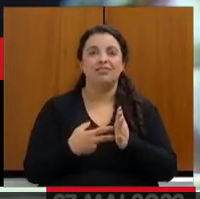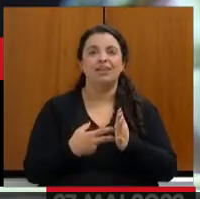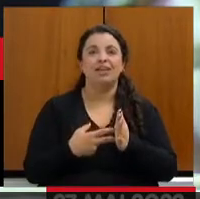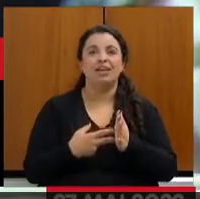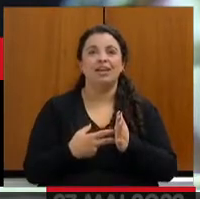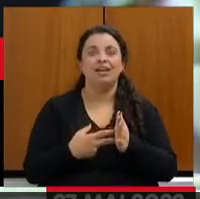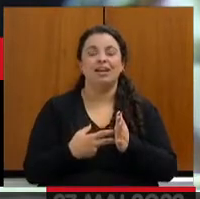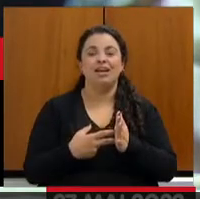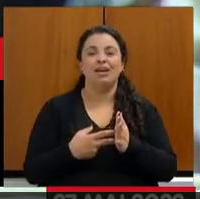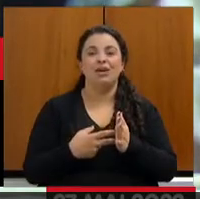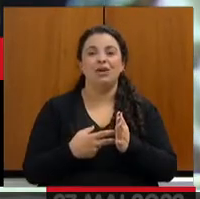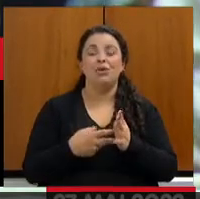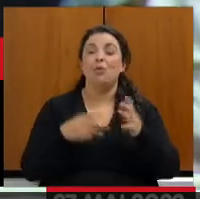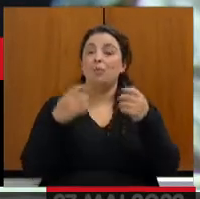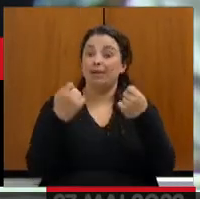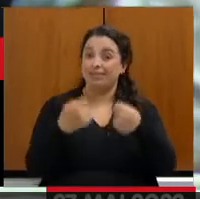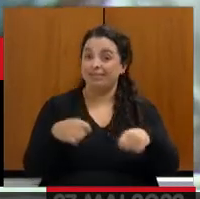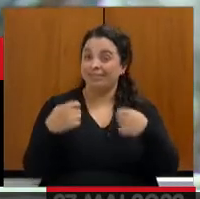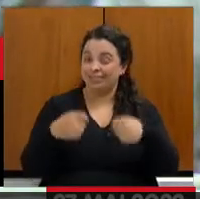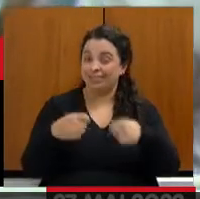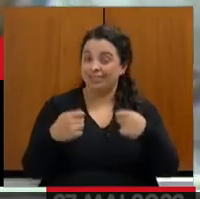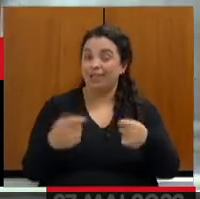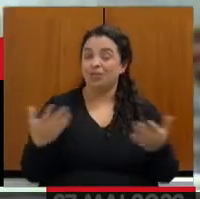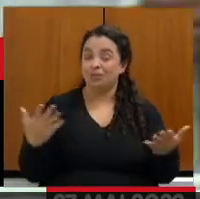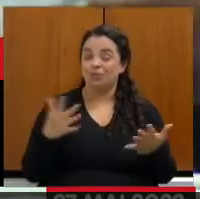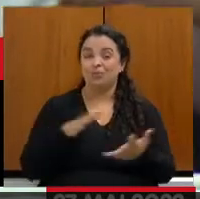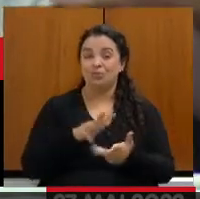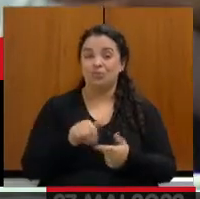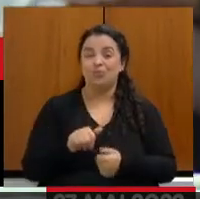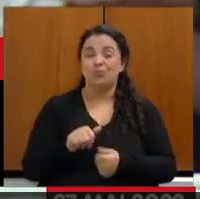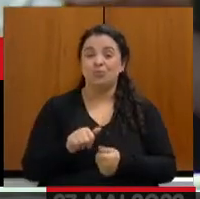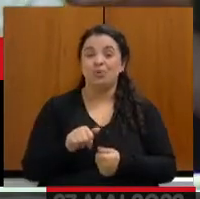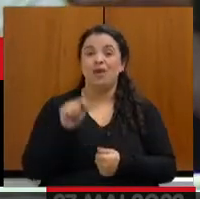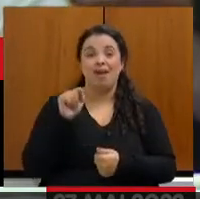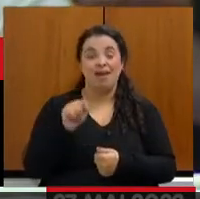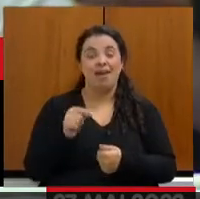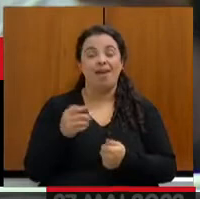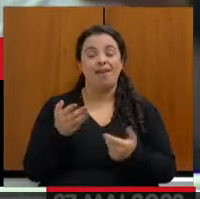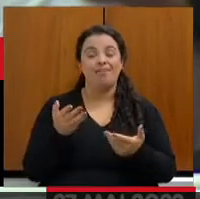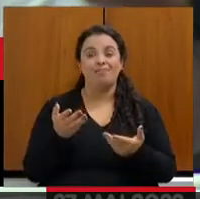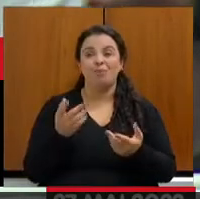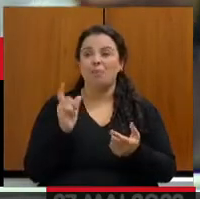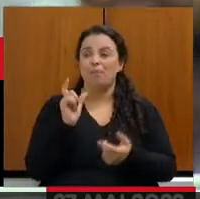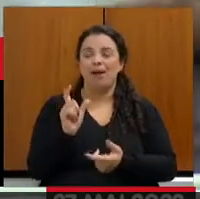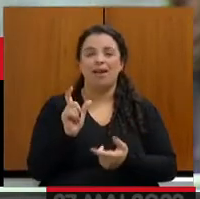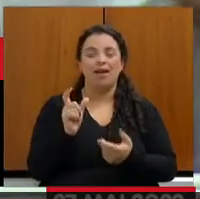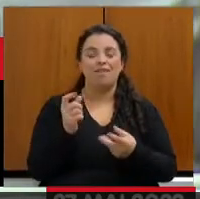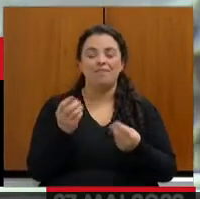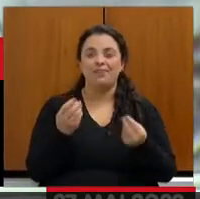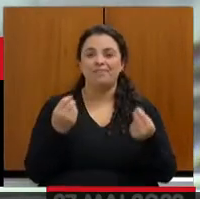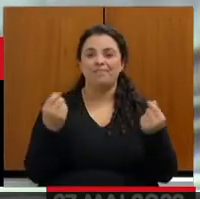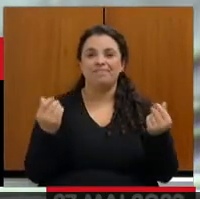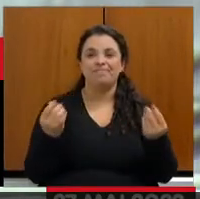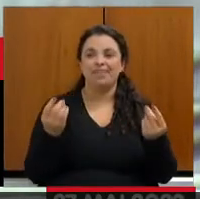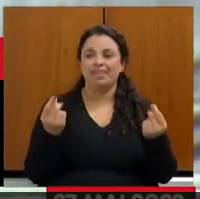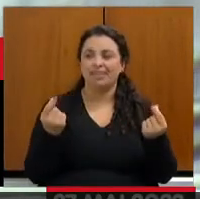pouco uma necessidade no mundo de hoje ela é assim uma